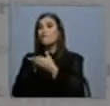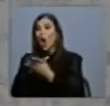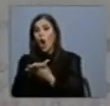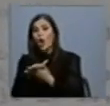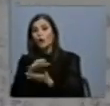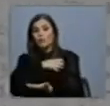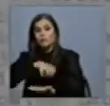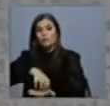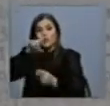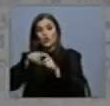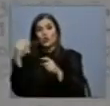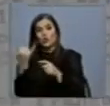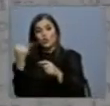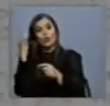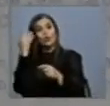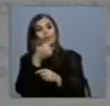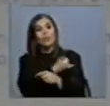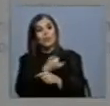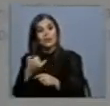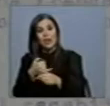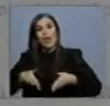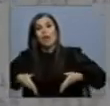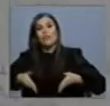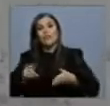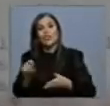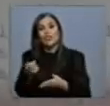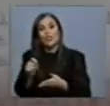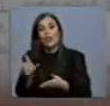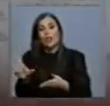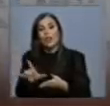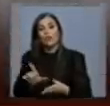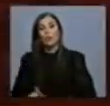andar do número 25 da Avenida Defensores de Chaves, em Lisboa.